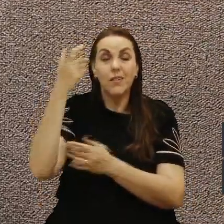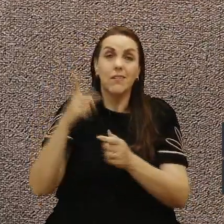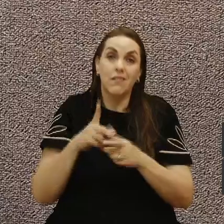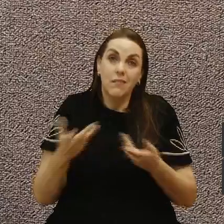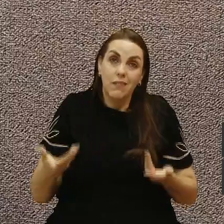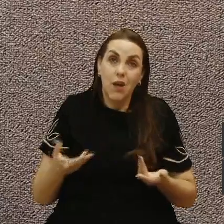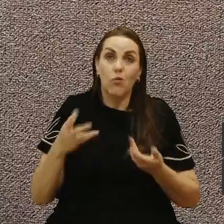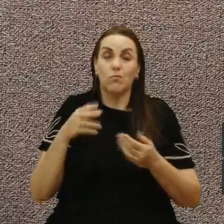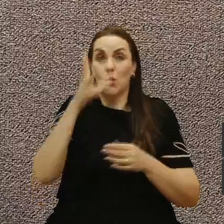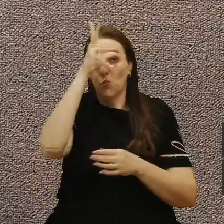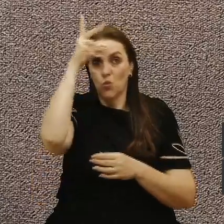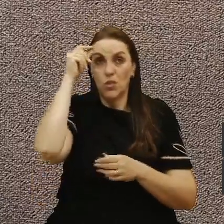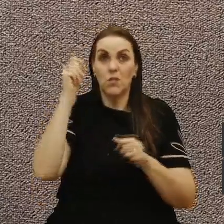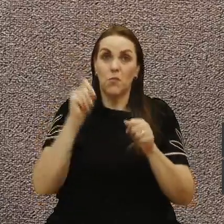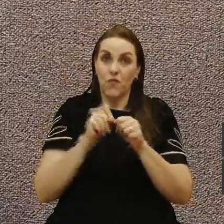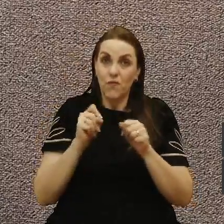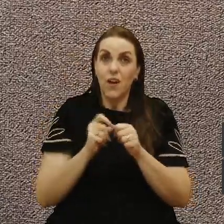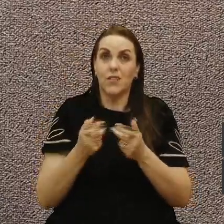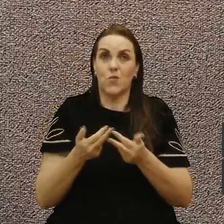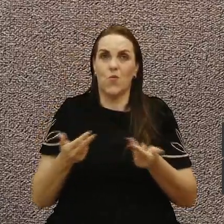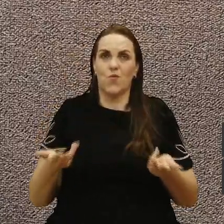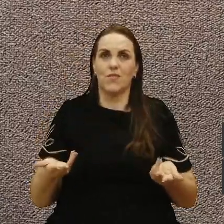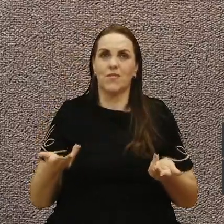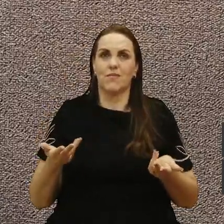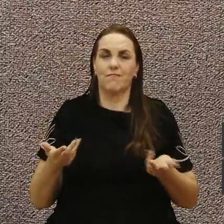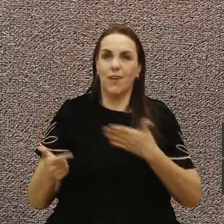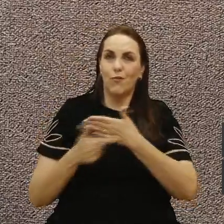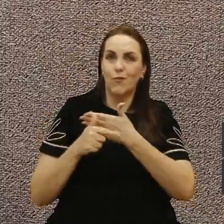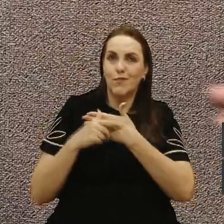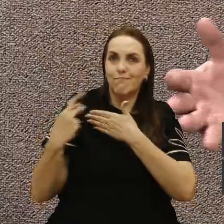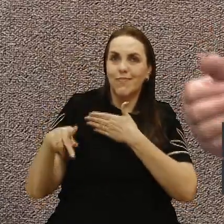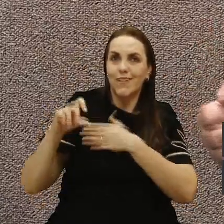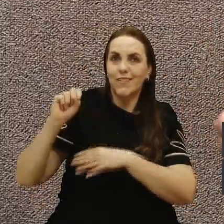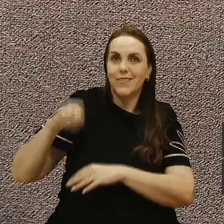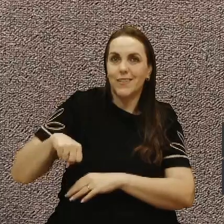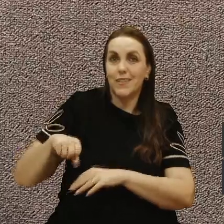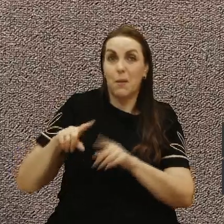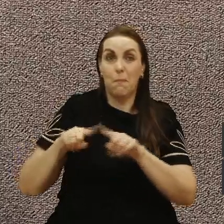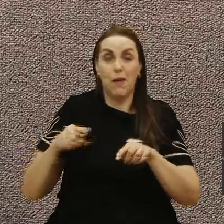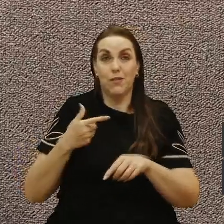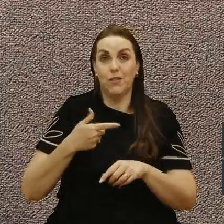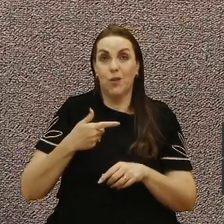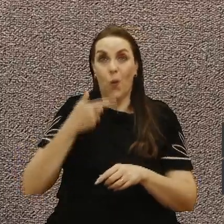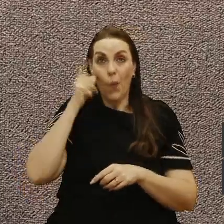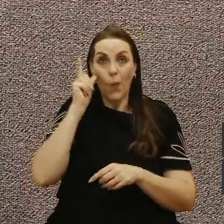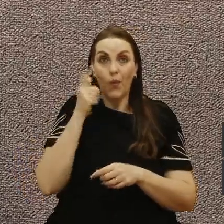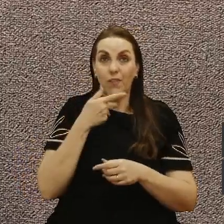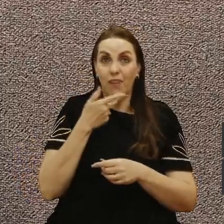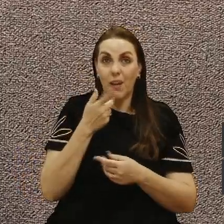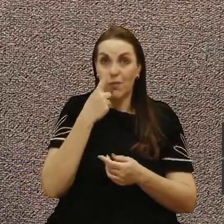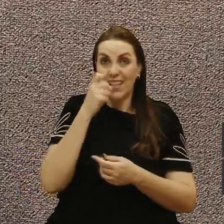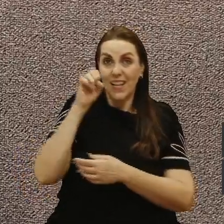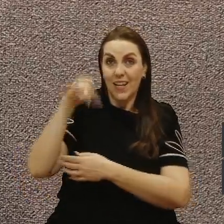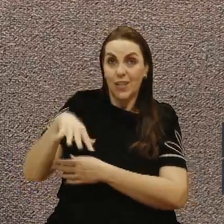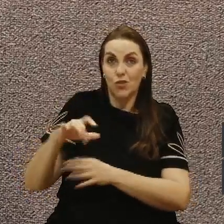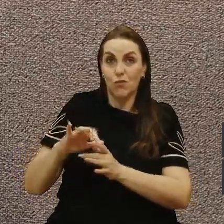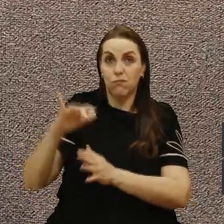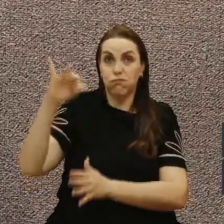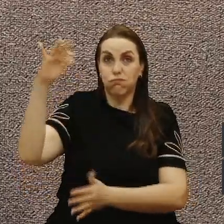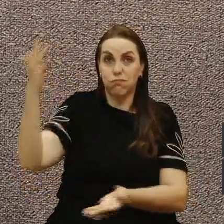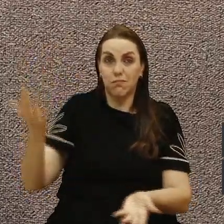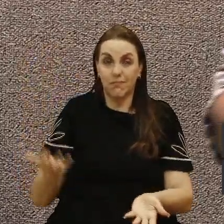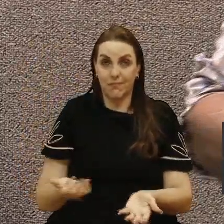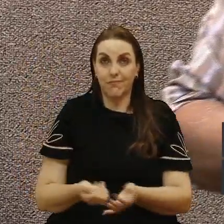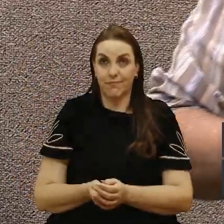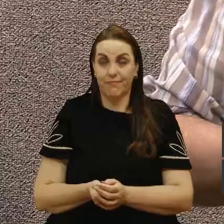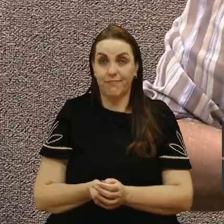sua parte, sim. Agora, nós não falamos ontem na questão do lixo aqui, que é